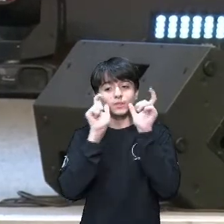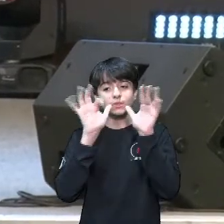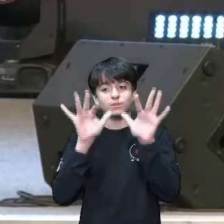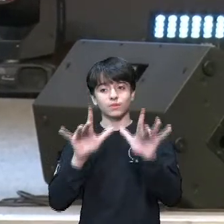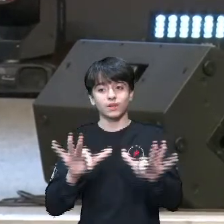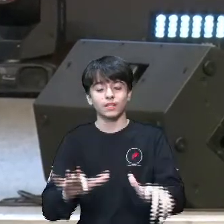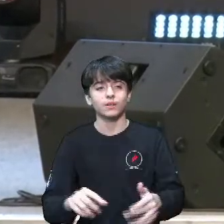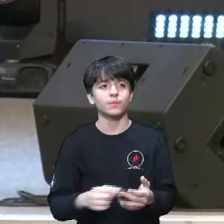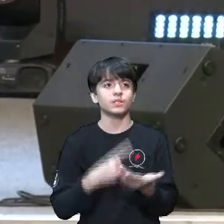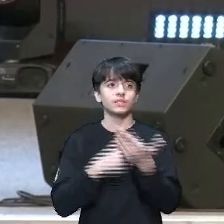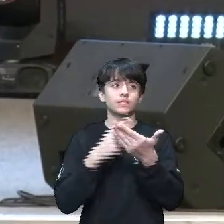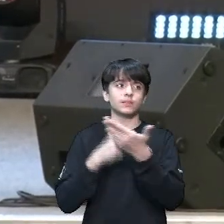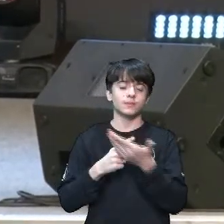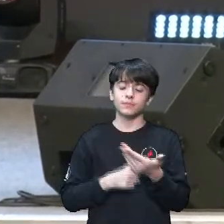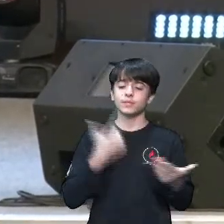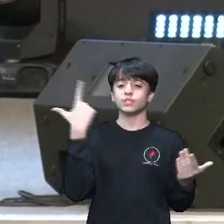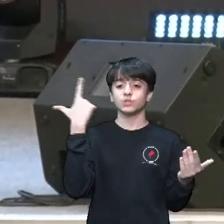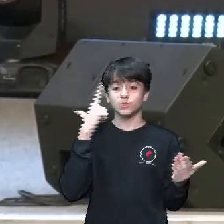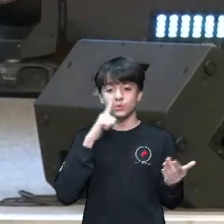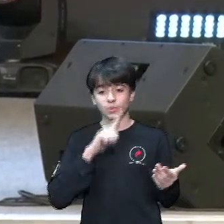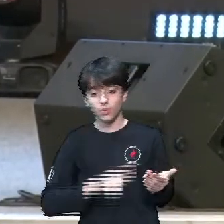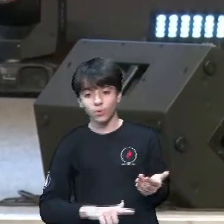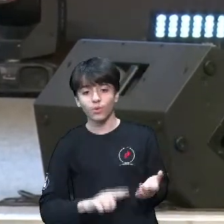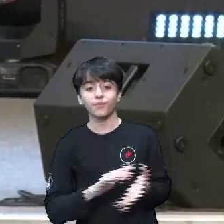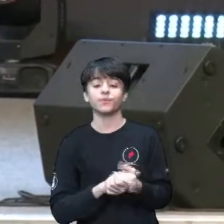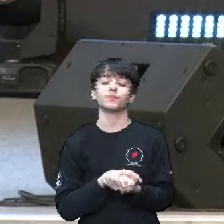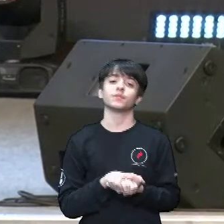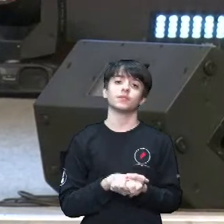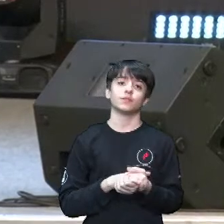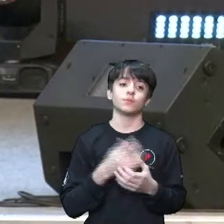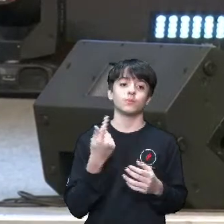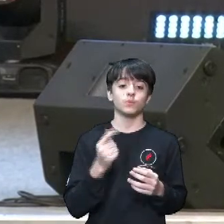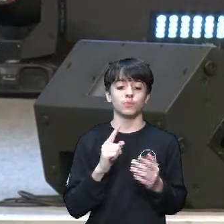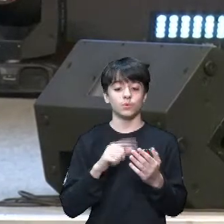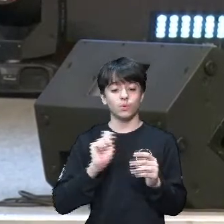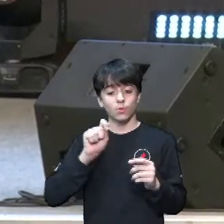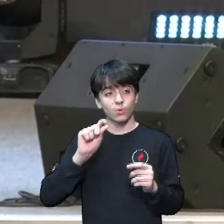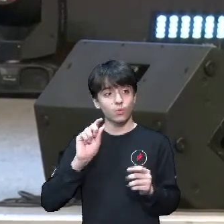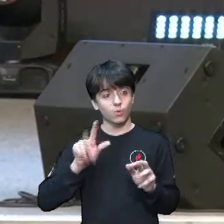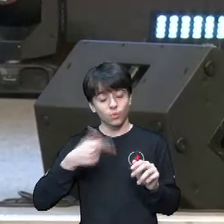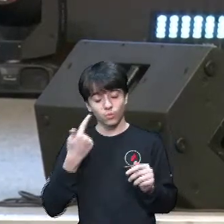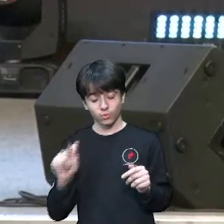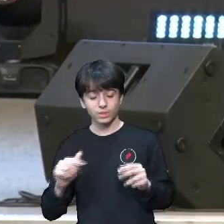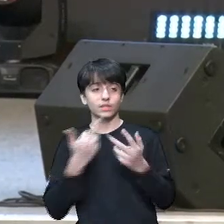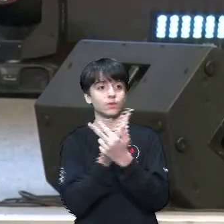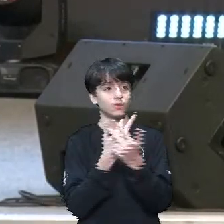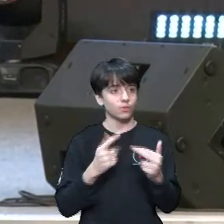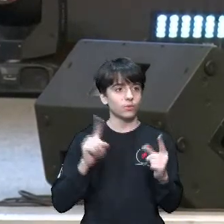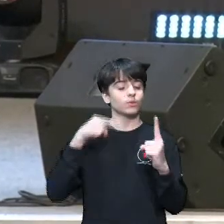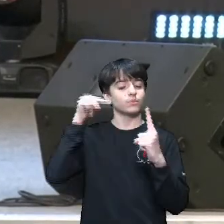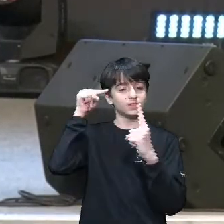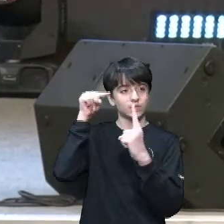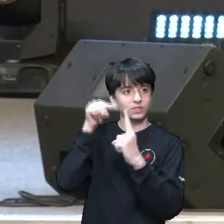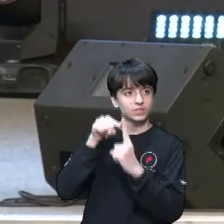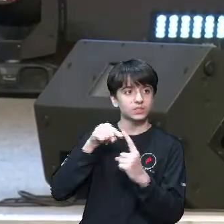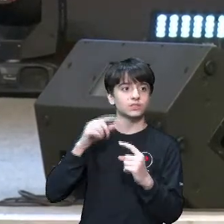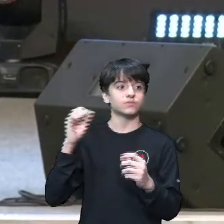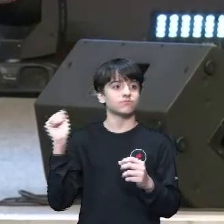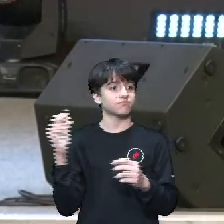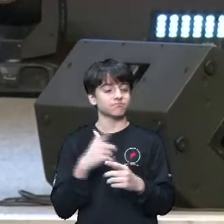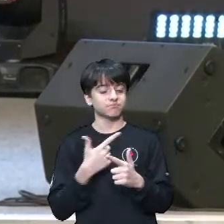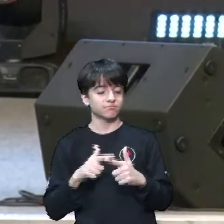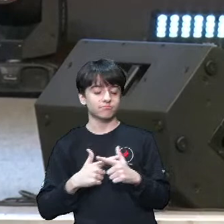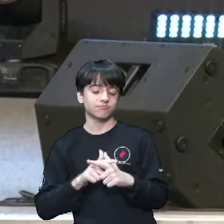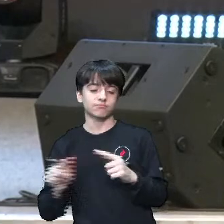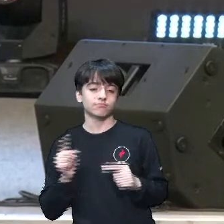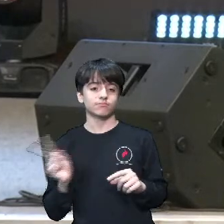nova campanha, pode participar e, de repente, fazer por um novo objetivo, por uma nova causa, e não há problema. Antes de nós orarmos